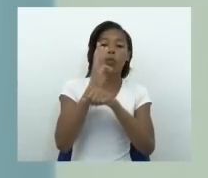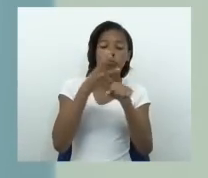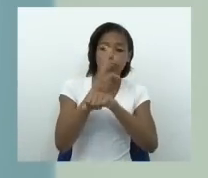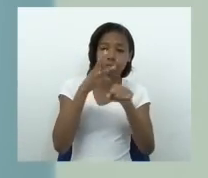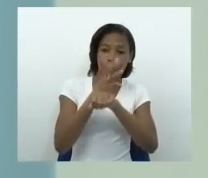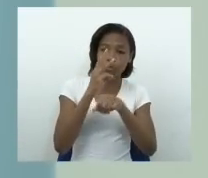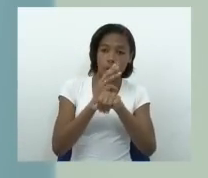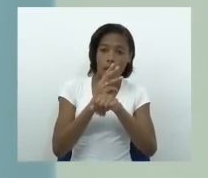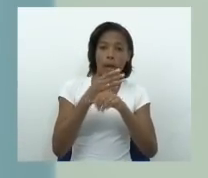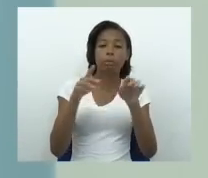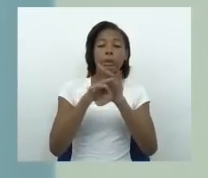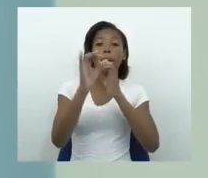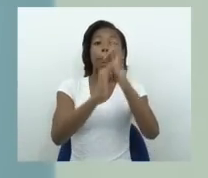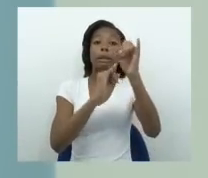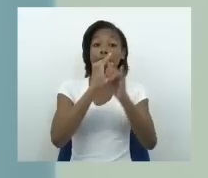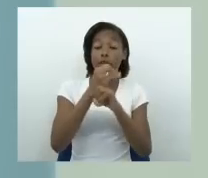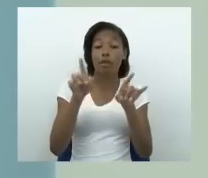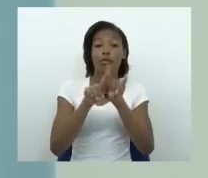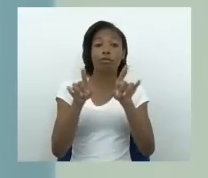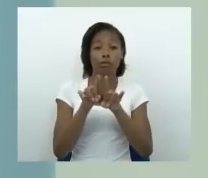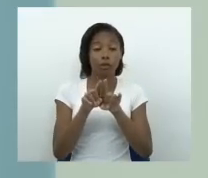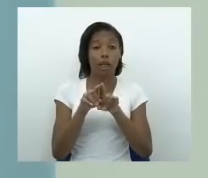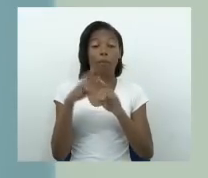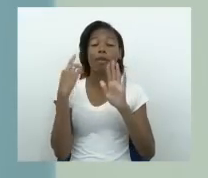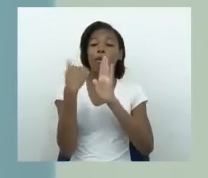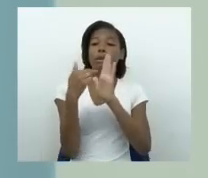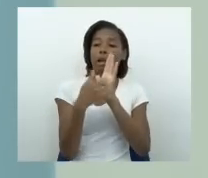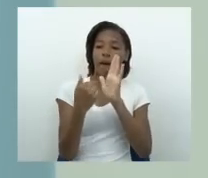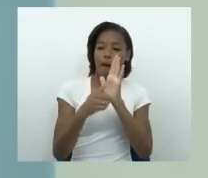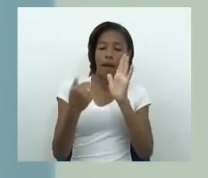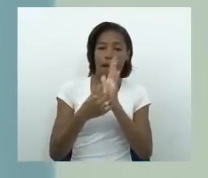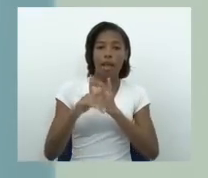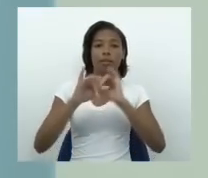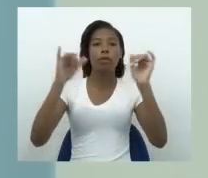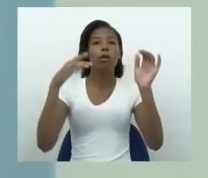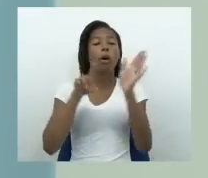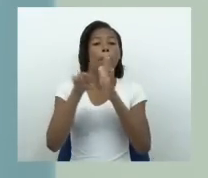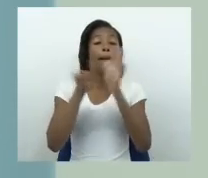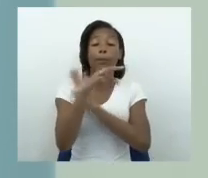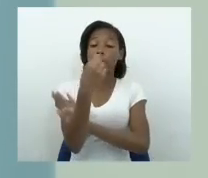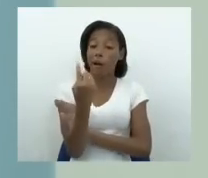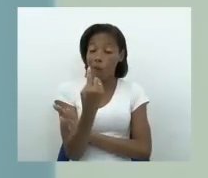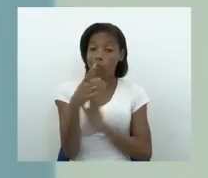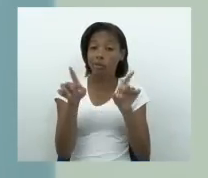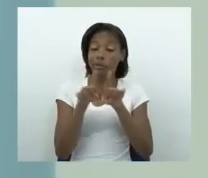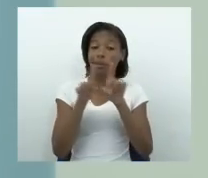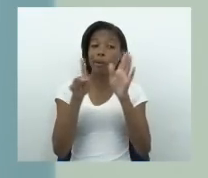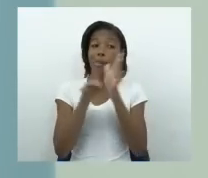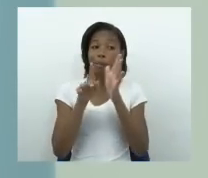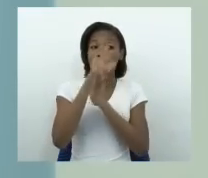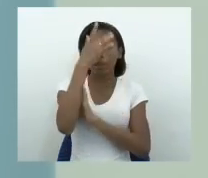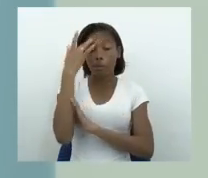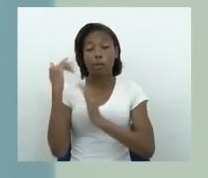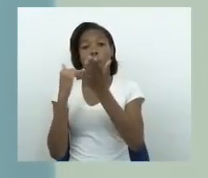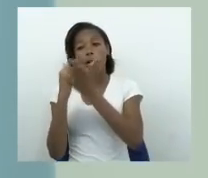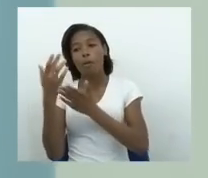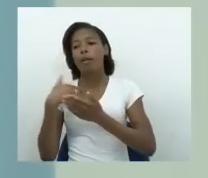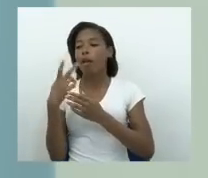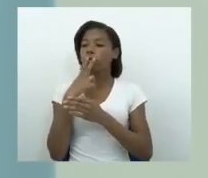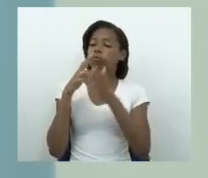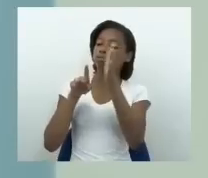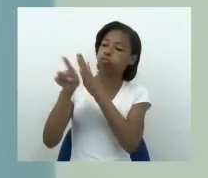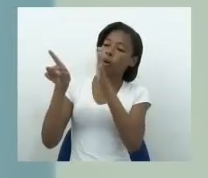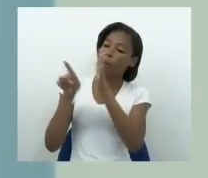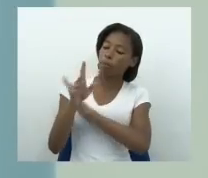Clique Guarulhos. Informações e regras deste bloco, será então uma pergunta única realizada pelo mediador, no caso eu. A ordem